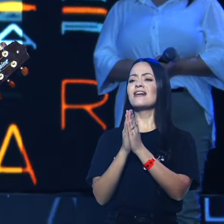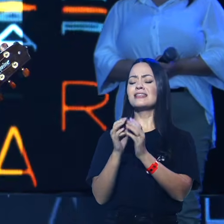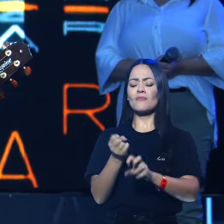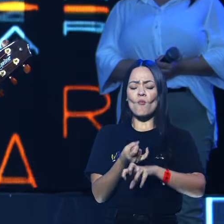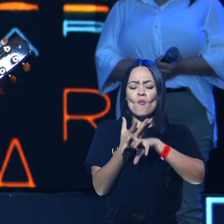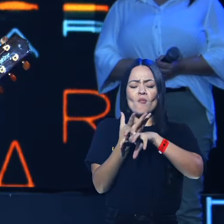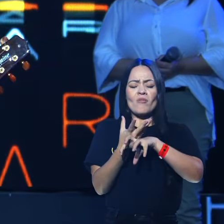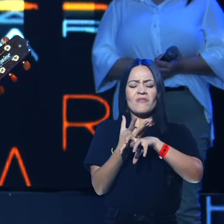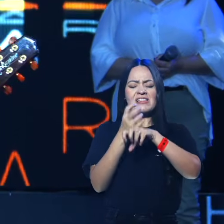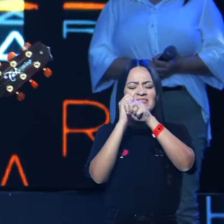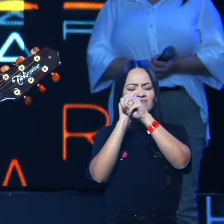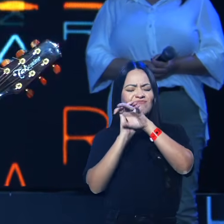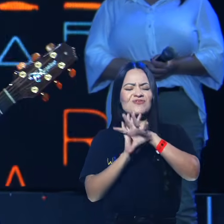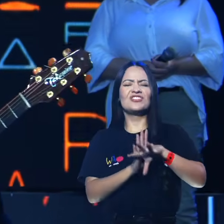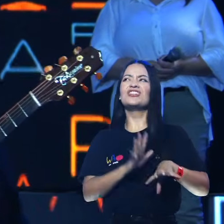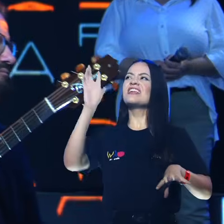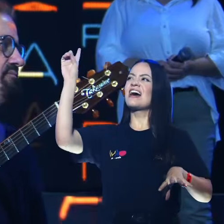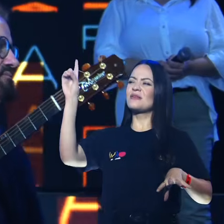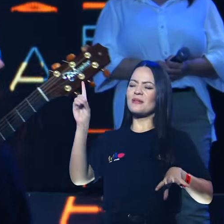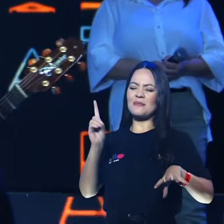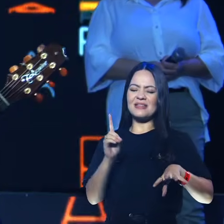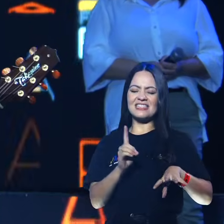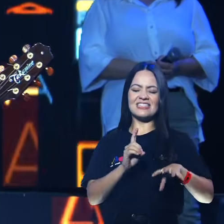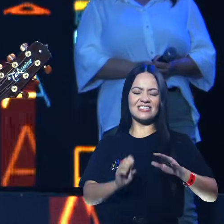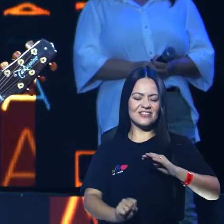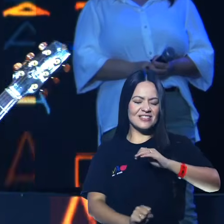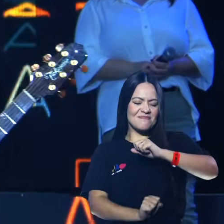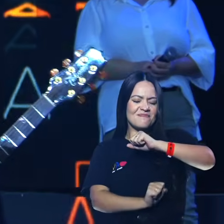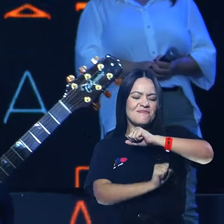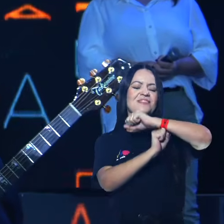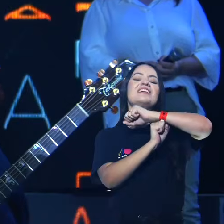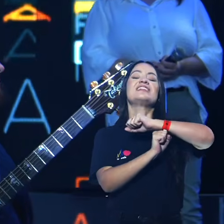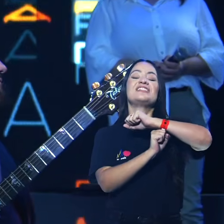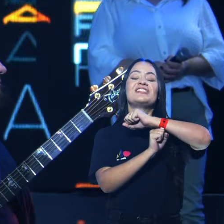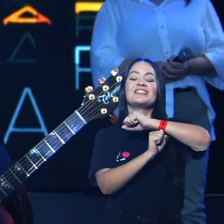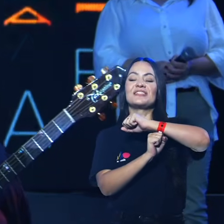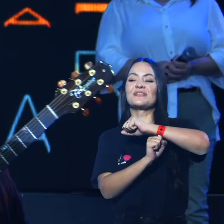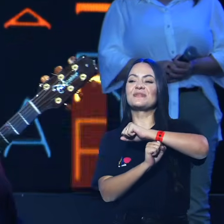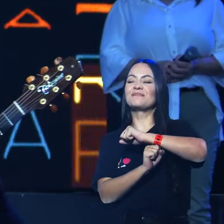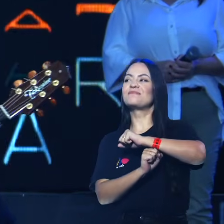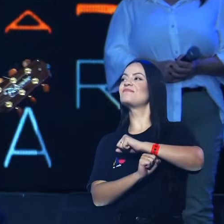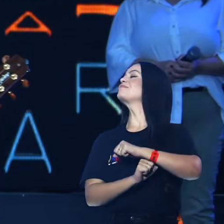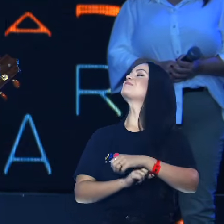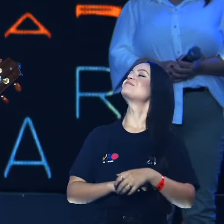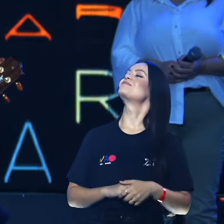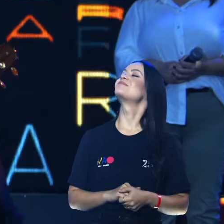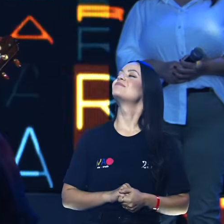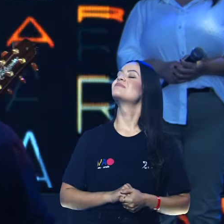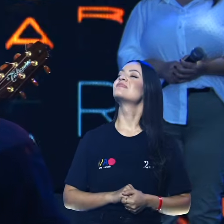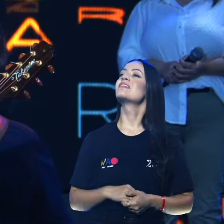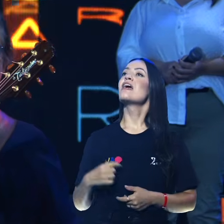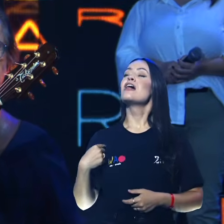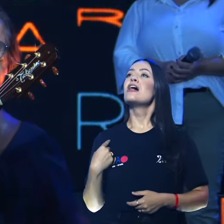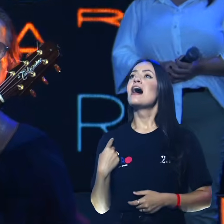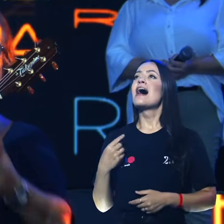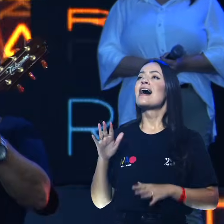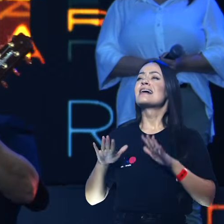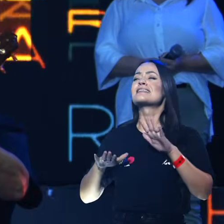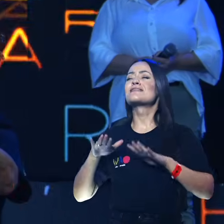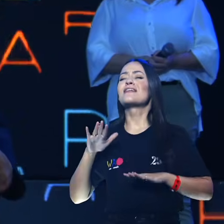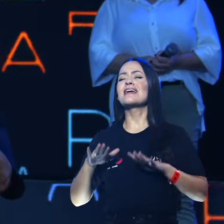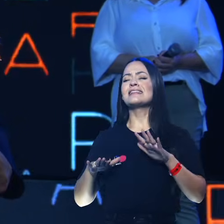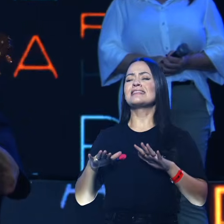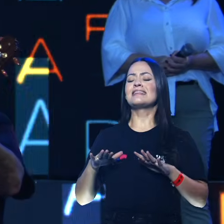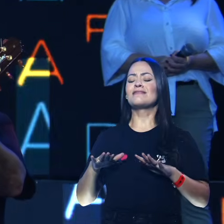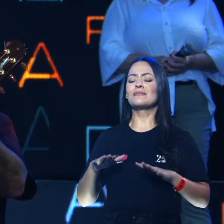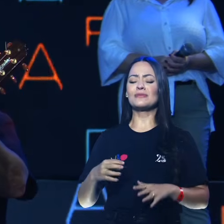vazio da tua vida. Às vezes a gente corre atrás do vento, leva a vida e chega em